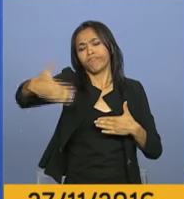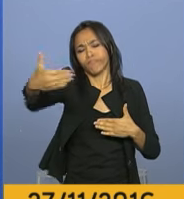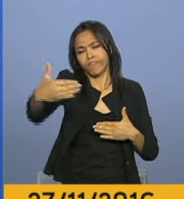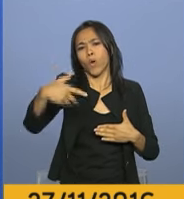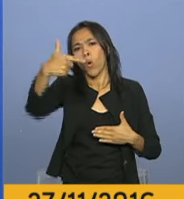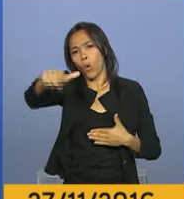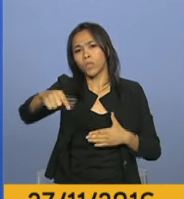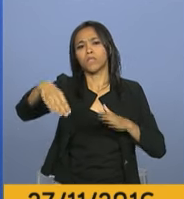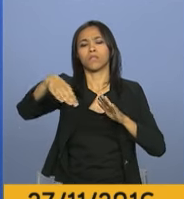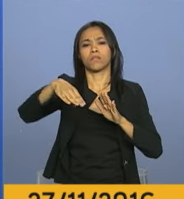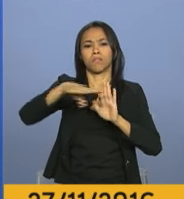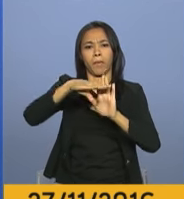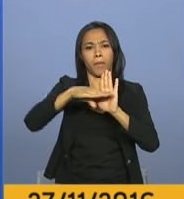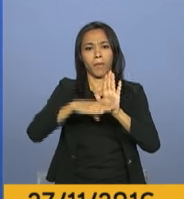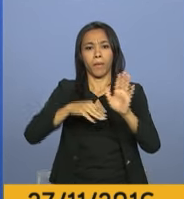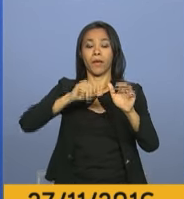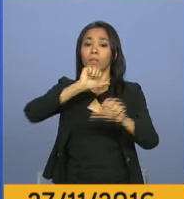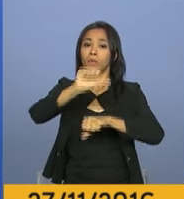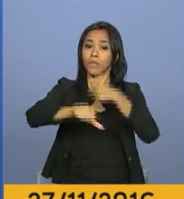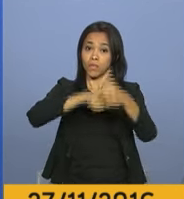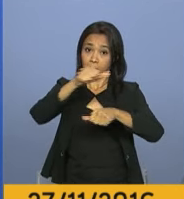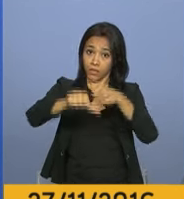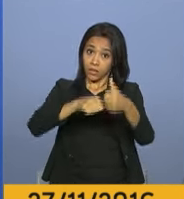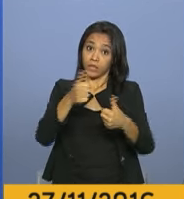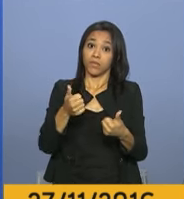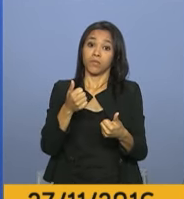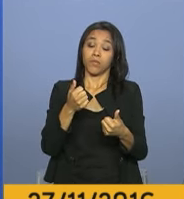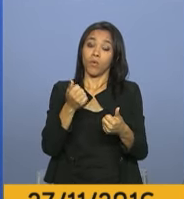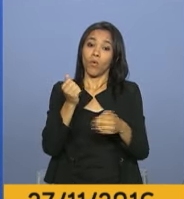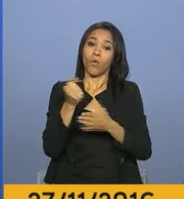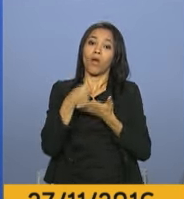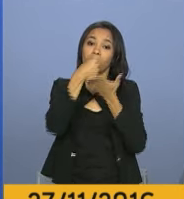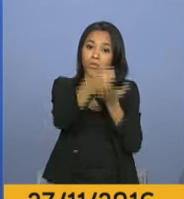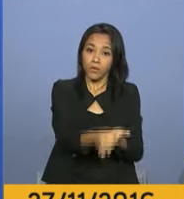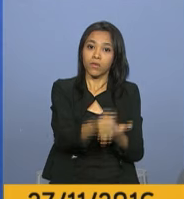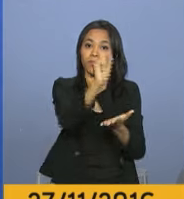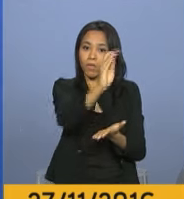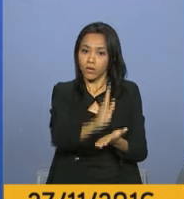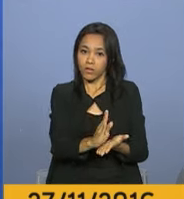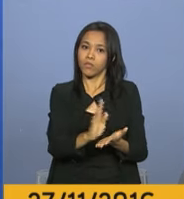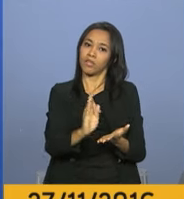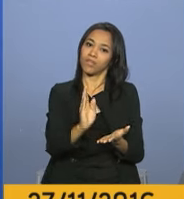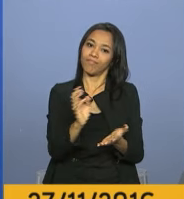reformas que farão com que o Brasil saia da recessão. Por outro lado,